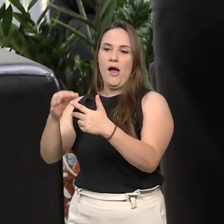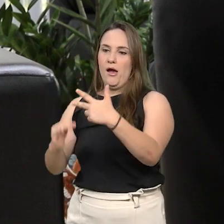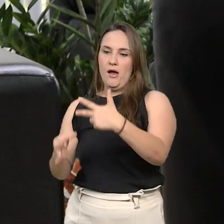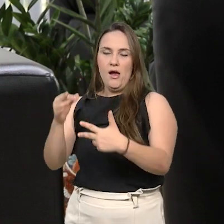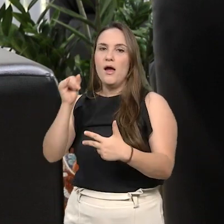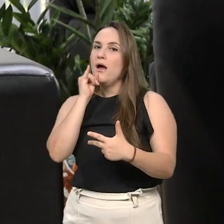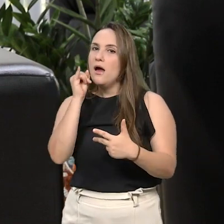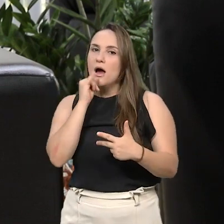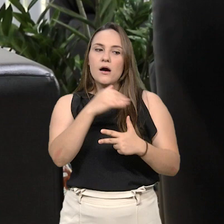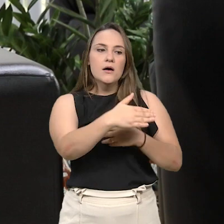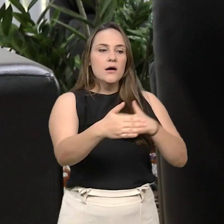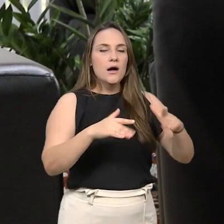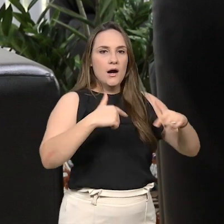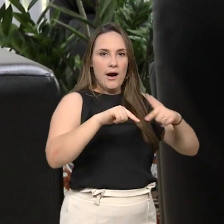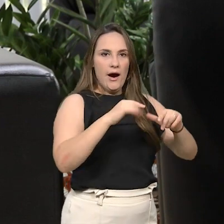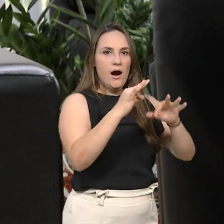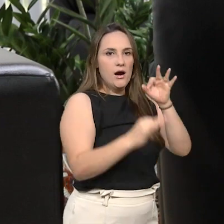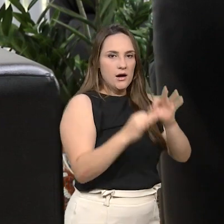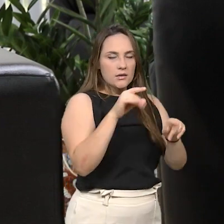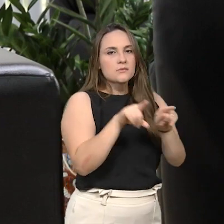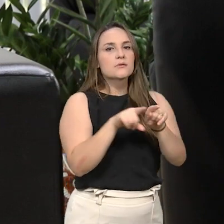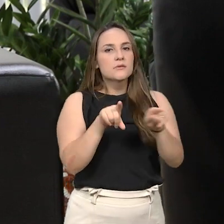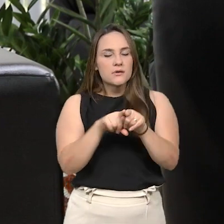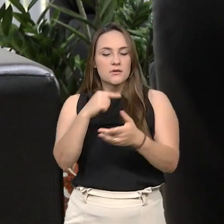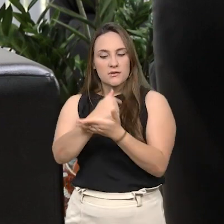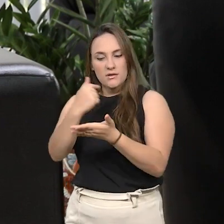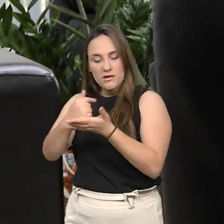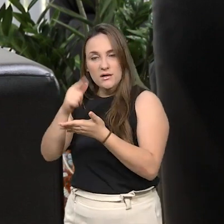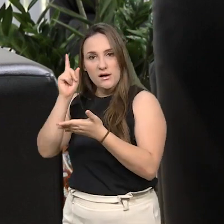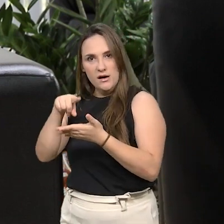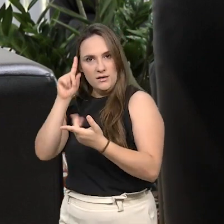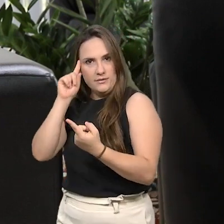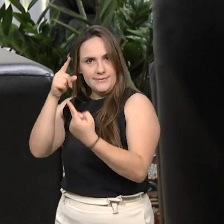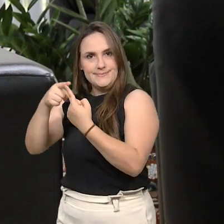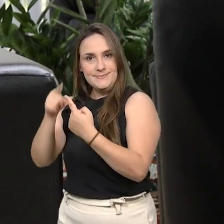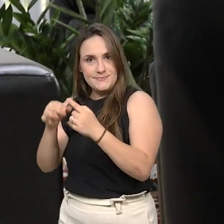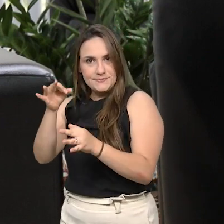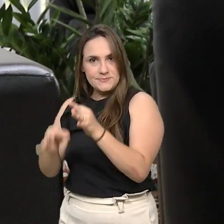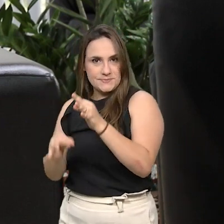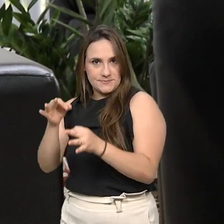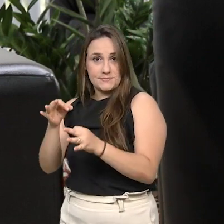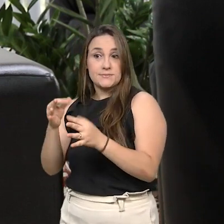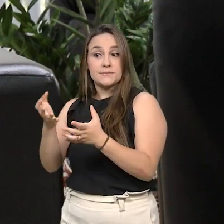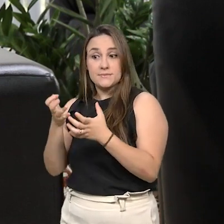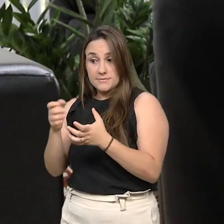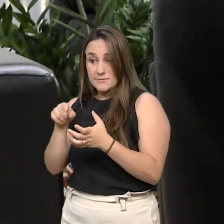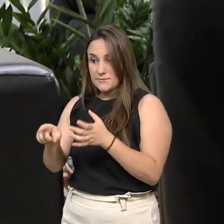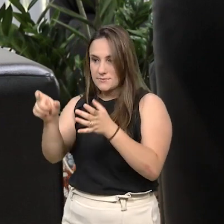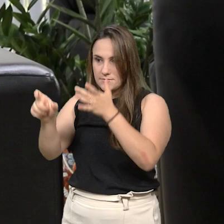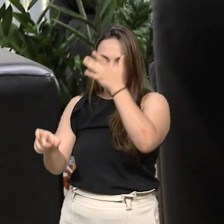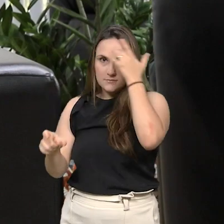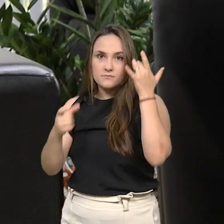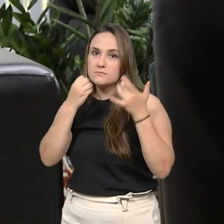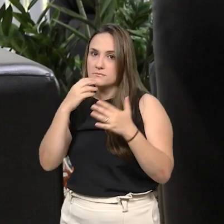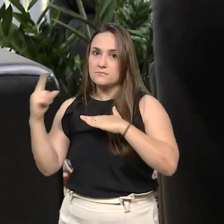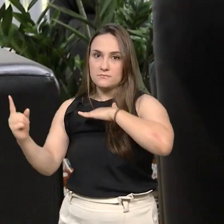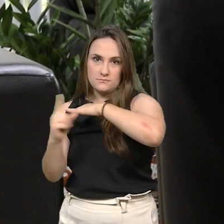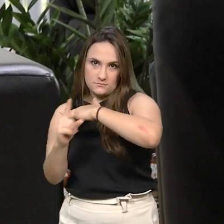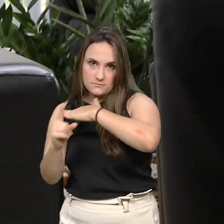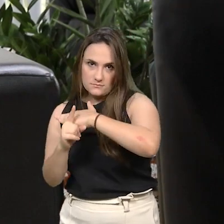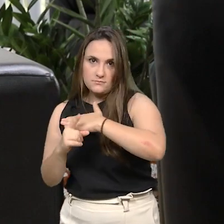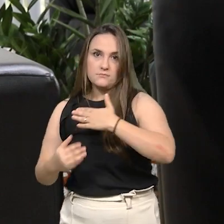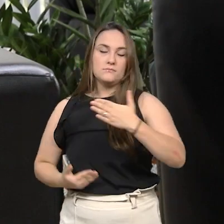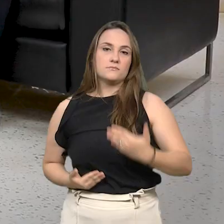os gabinetes, assim como os cartórios, a atividade desenvolvida é uma atividade fim, ou seja, para entregar ao jurisdicionado a